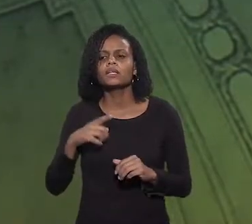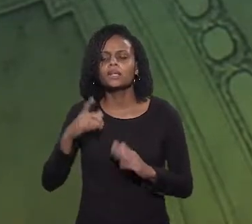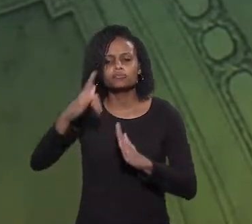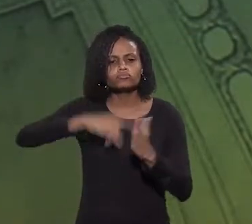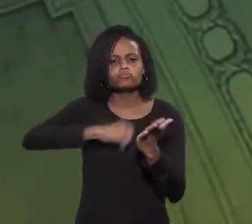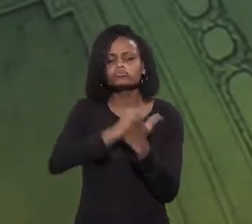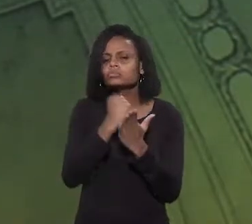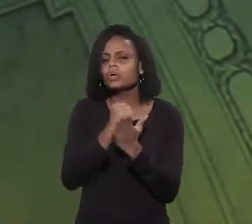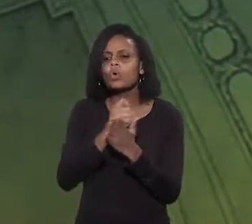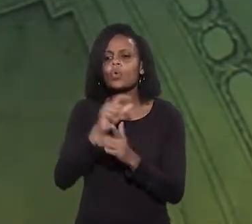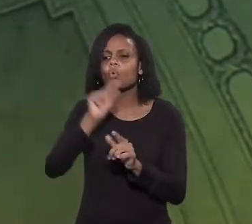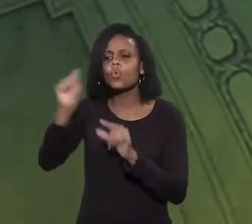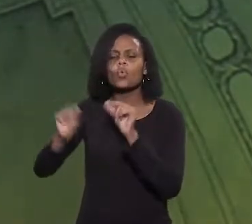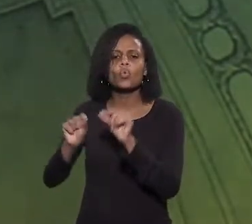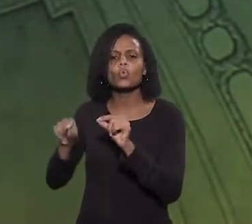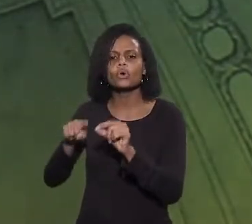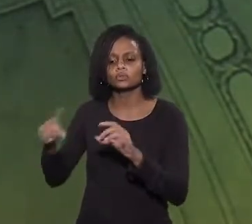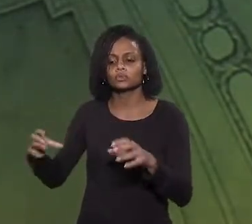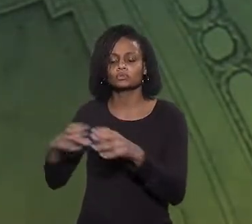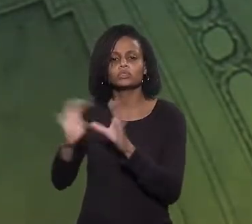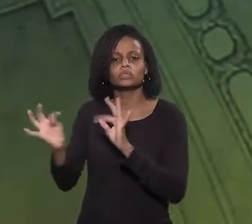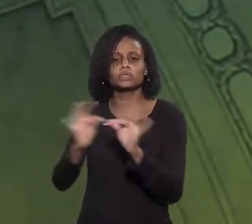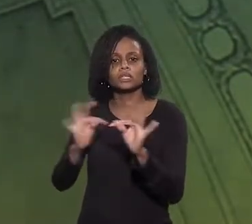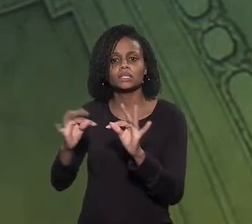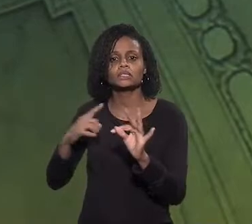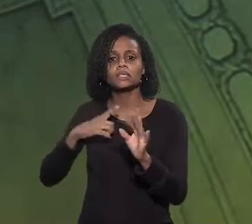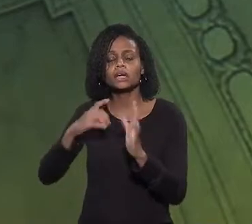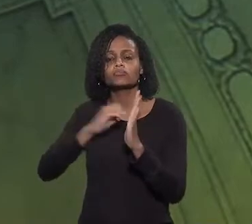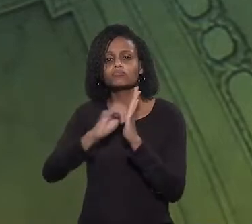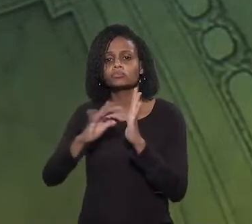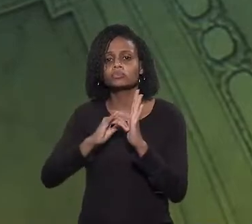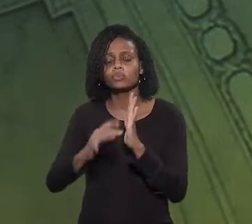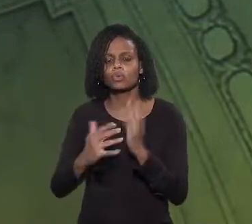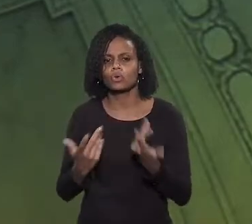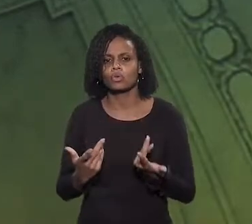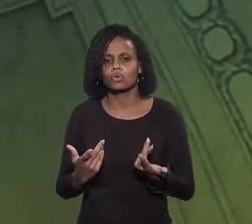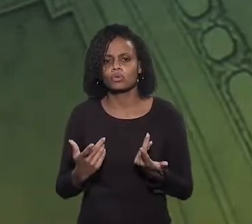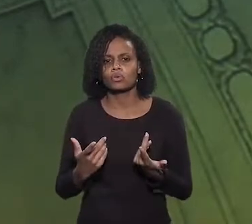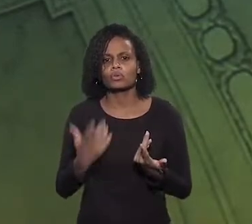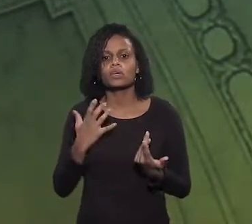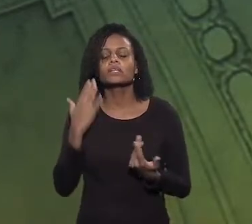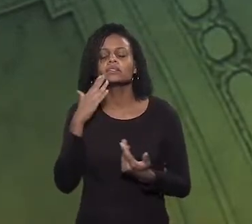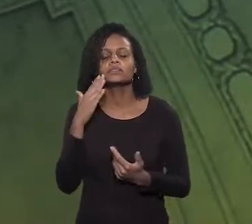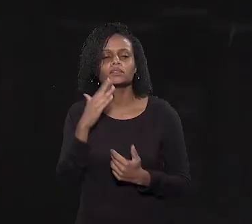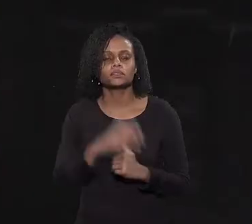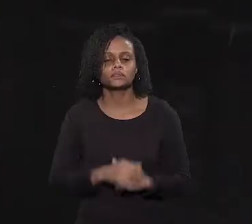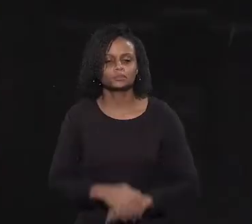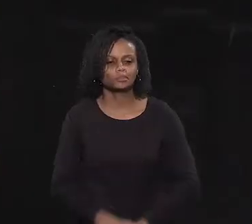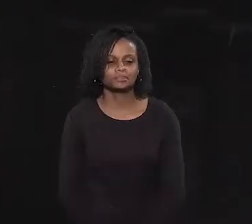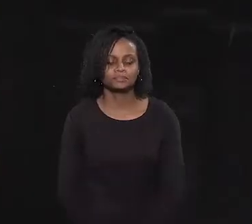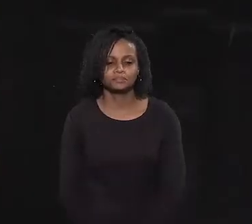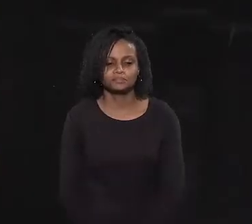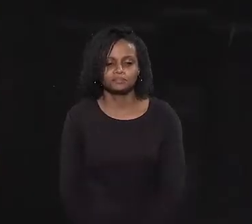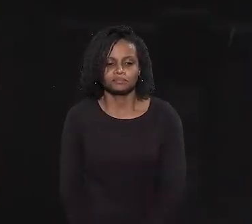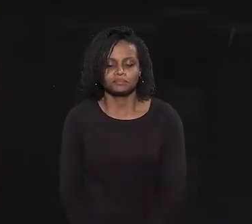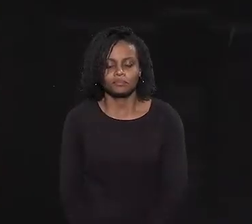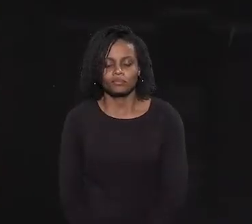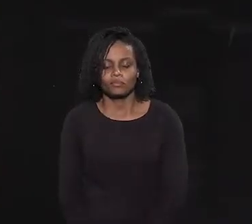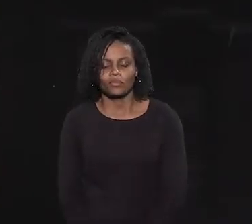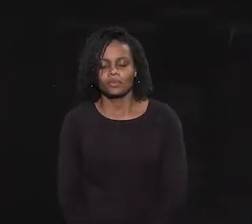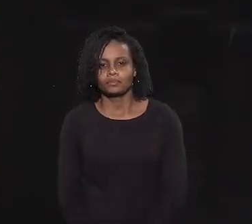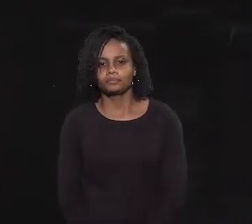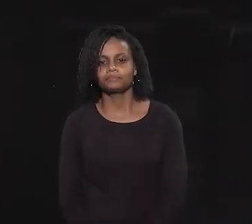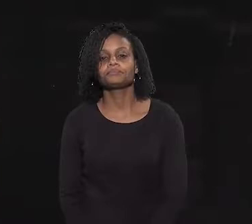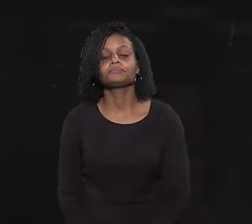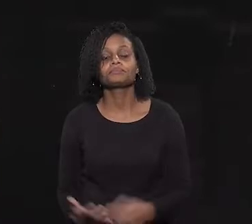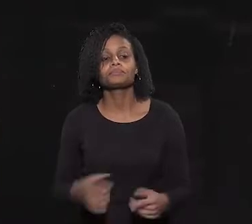registro do que está sendo feito lá nas comunidades terapêuticas? Se segue algum protocolo? Isso que eu gostaria de entender. Sim, para essas específicas que